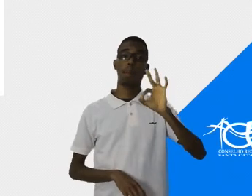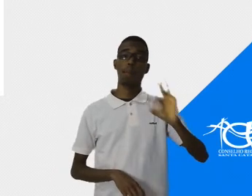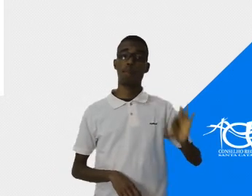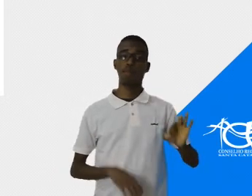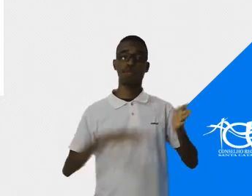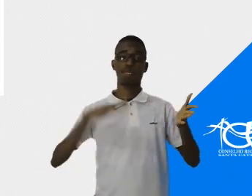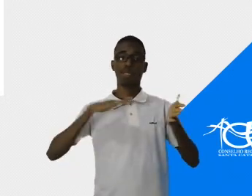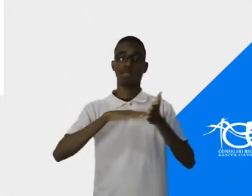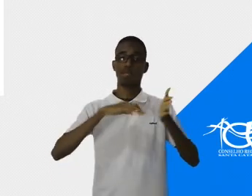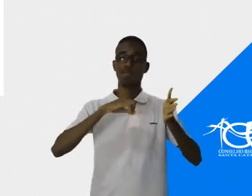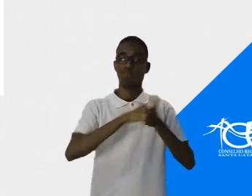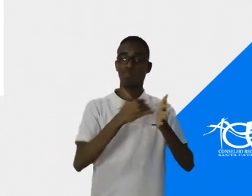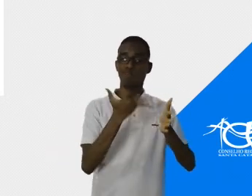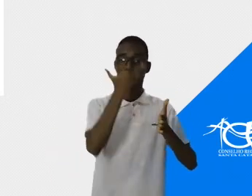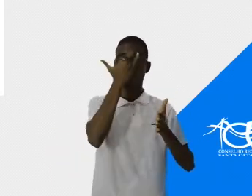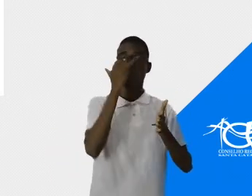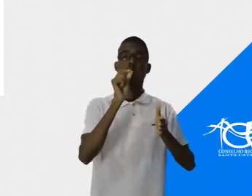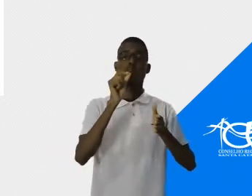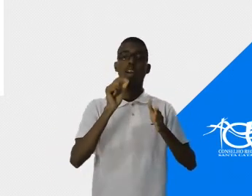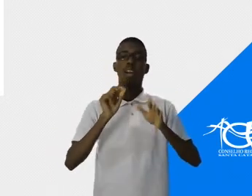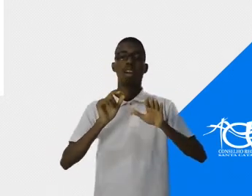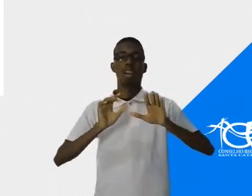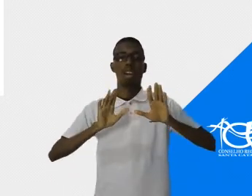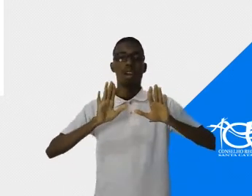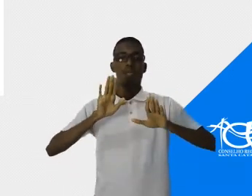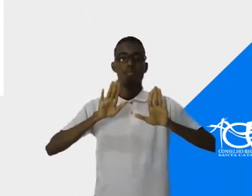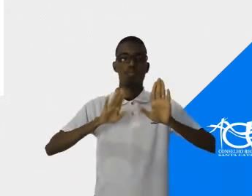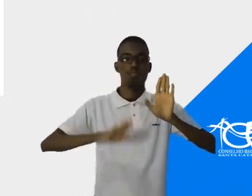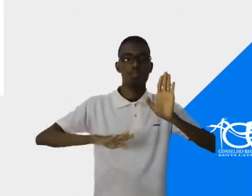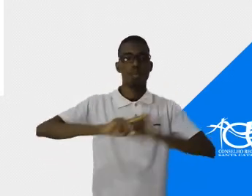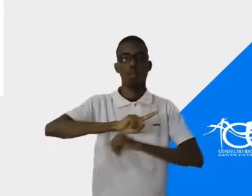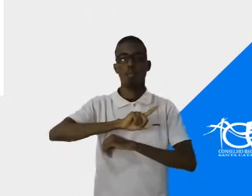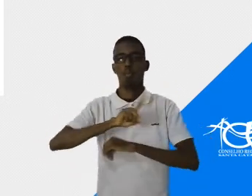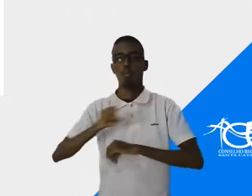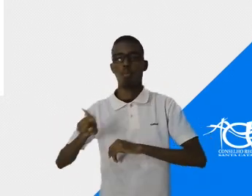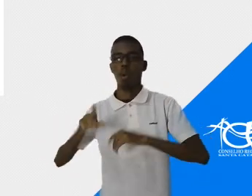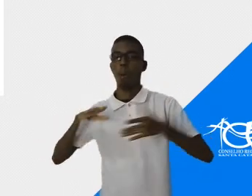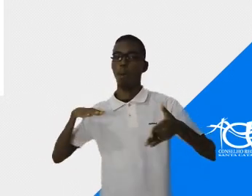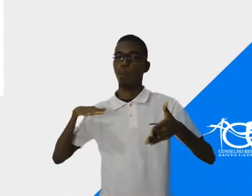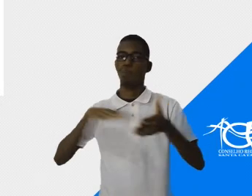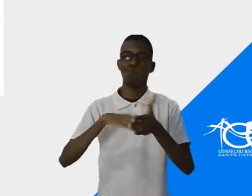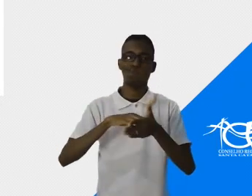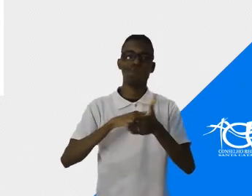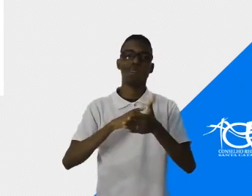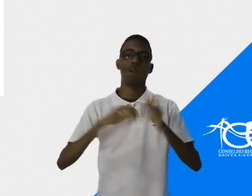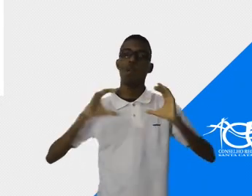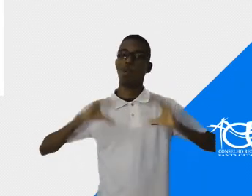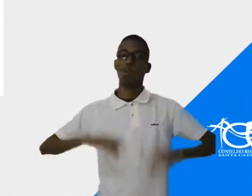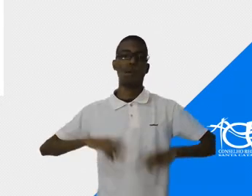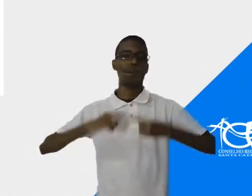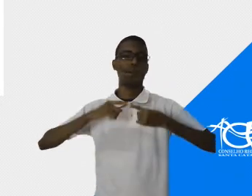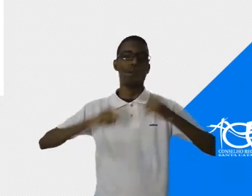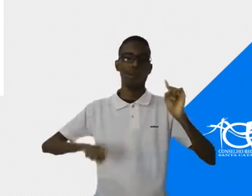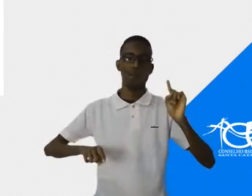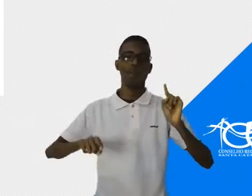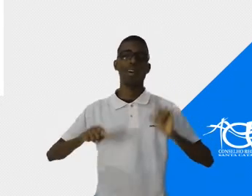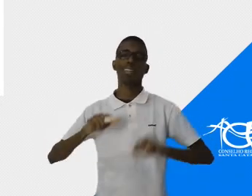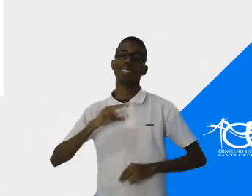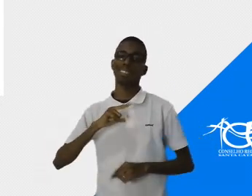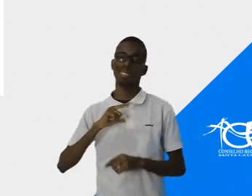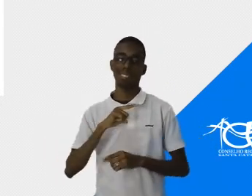de velocidade, reações impulsivas e comportamento adicto. Então, é uma força muito grande de associação